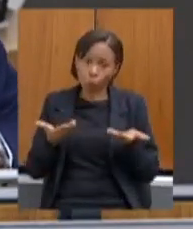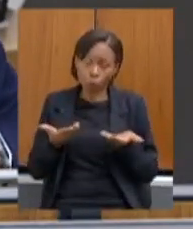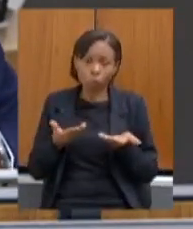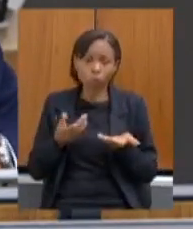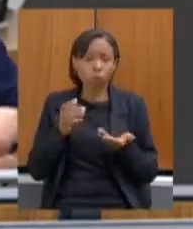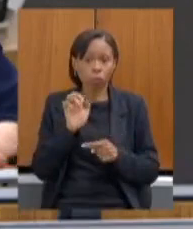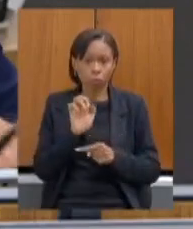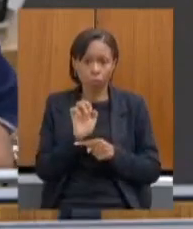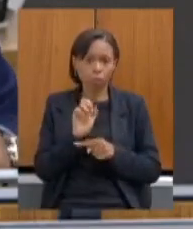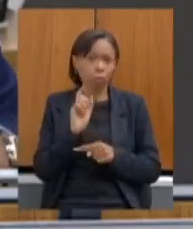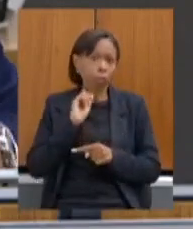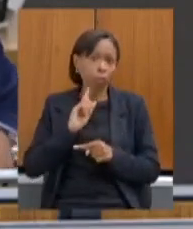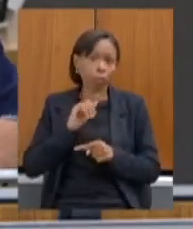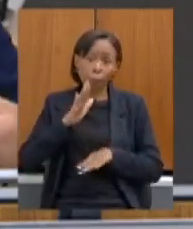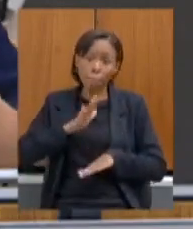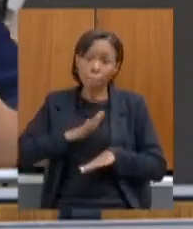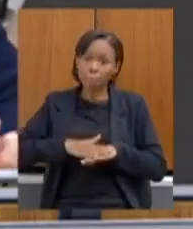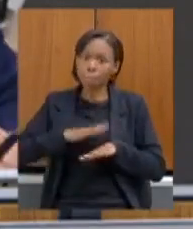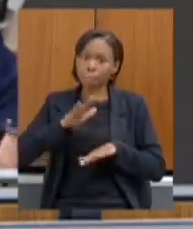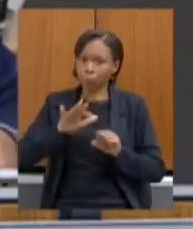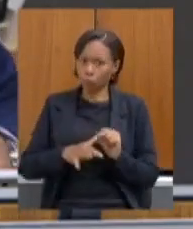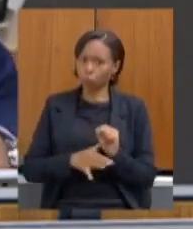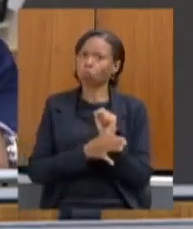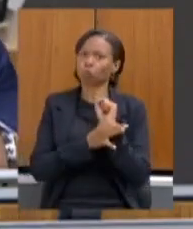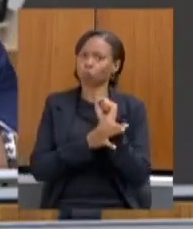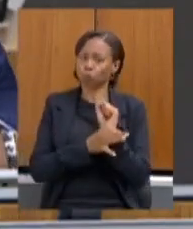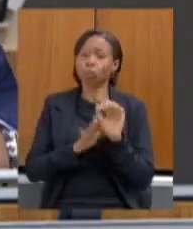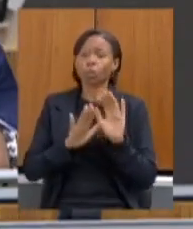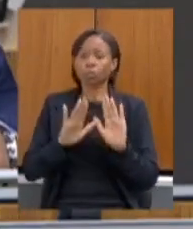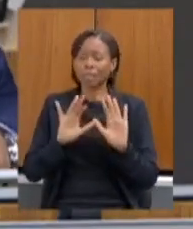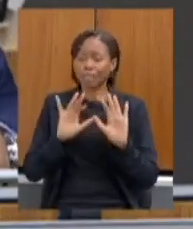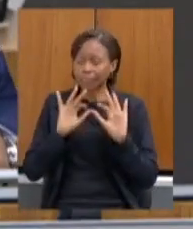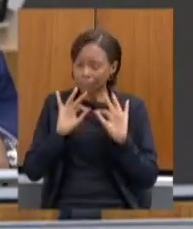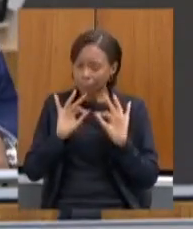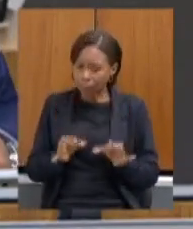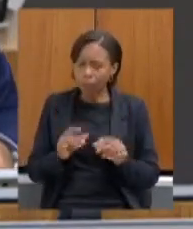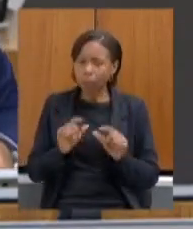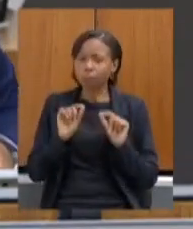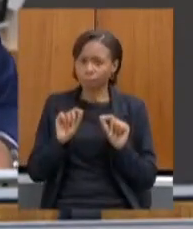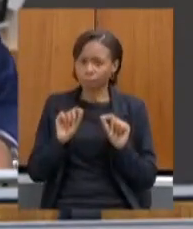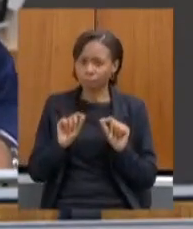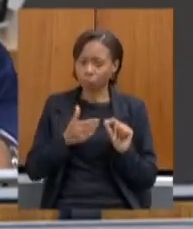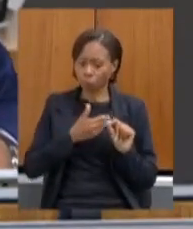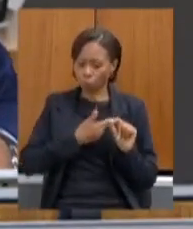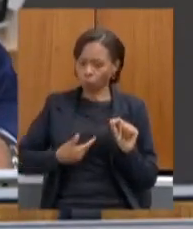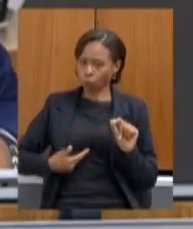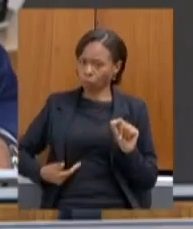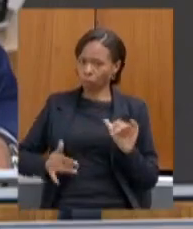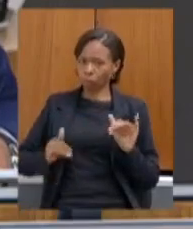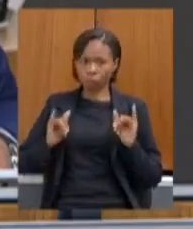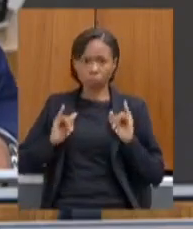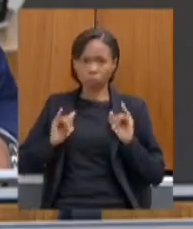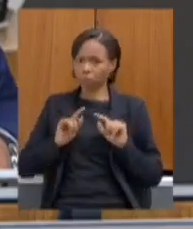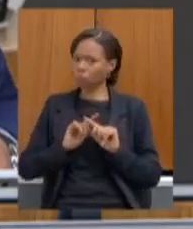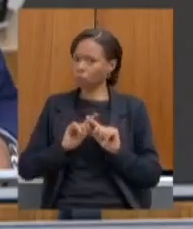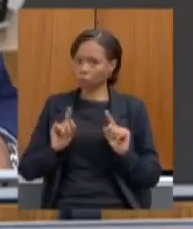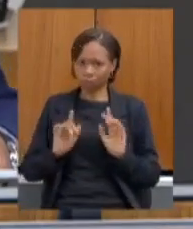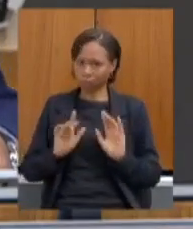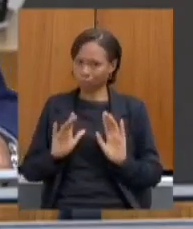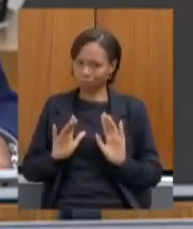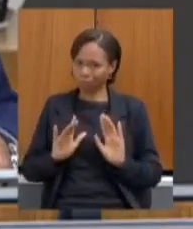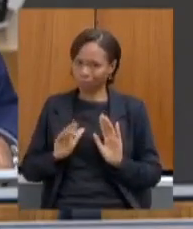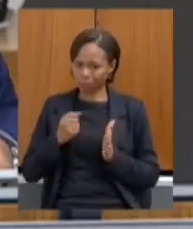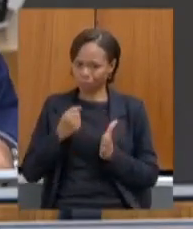Estados mais seguros, do nosso país. Mas, se eu fico certo, que o governo do Estado não vai parar por aqui, não estamos dando essa como uma batalha